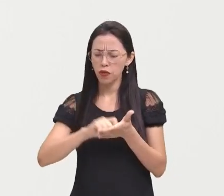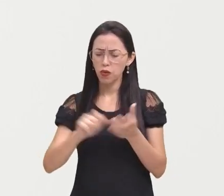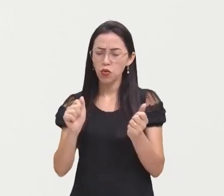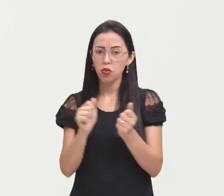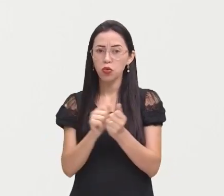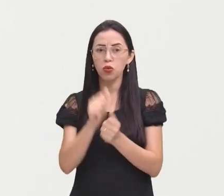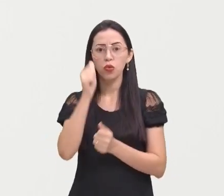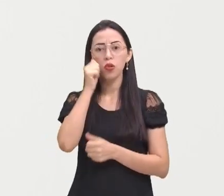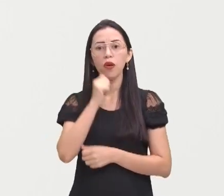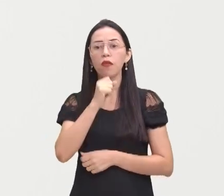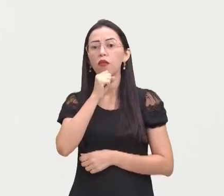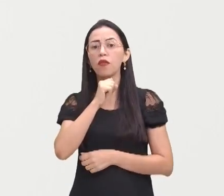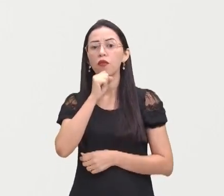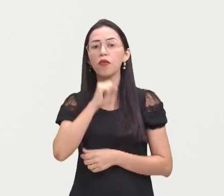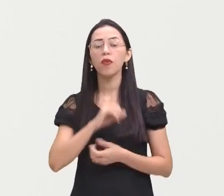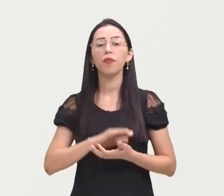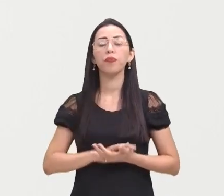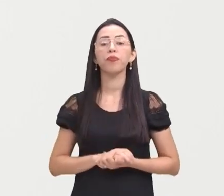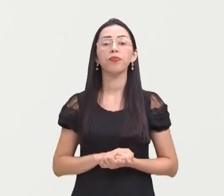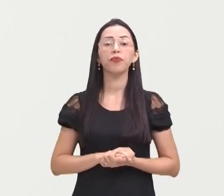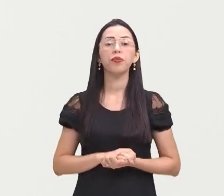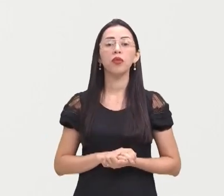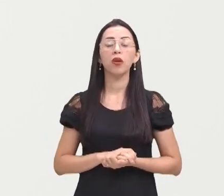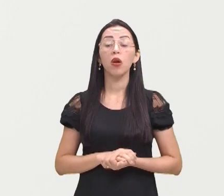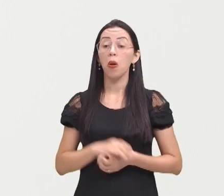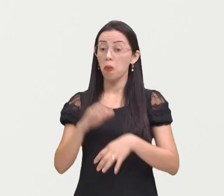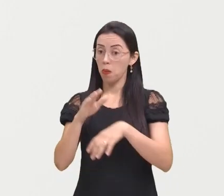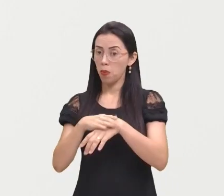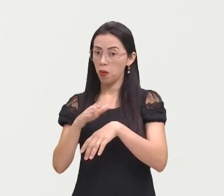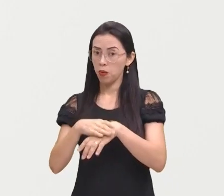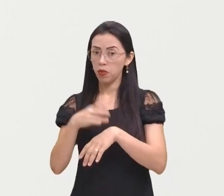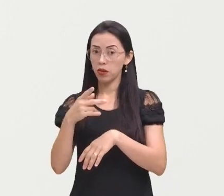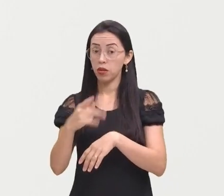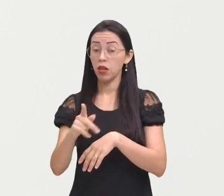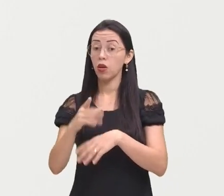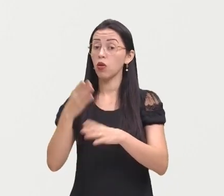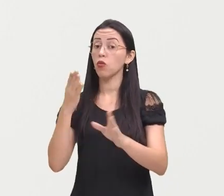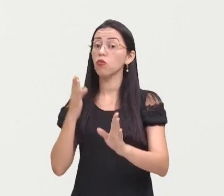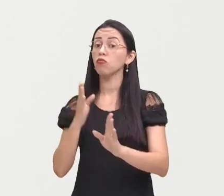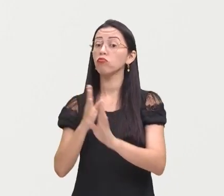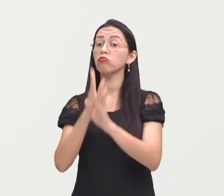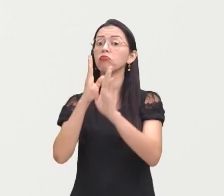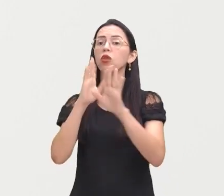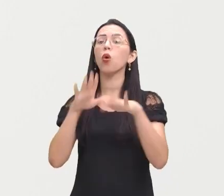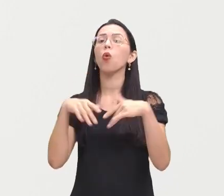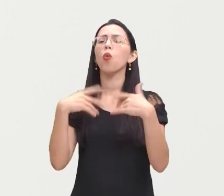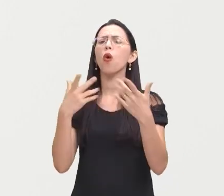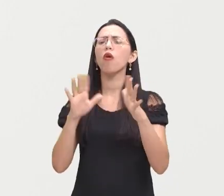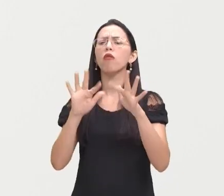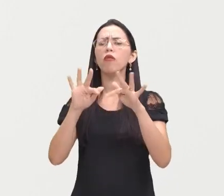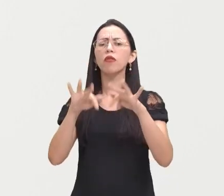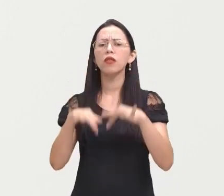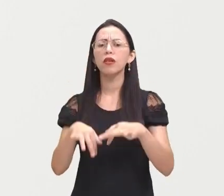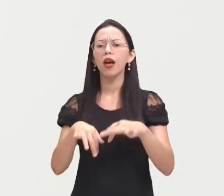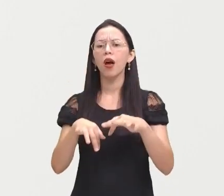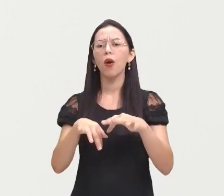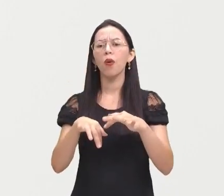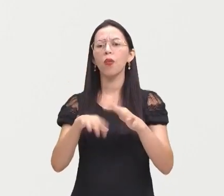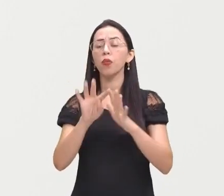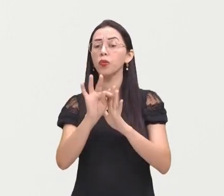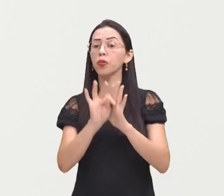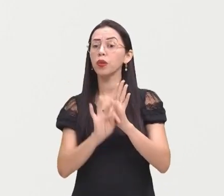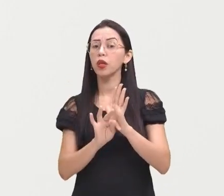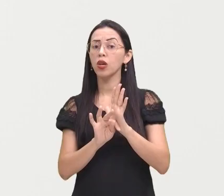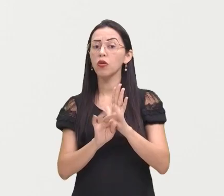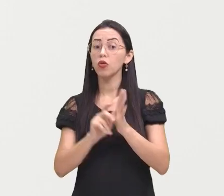desafio. Descubra qual foi esse desfecho e escreva em seu caderno. Olhem